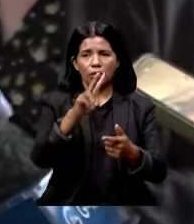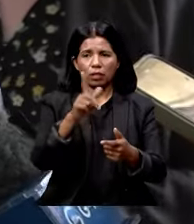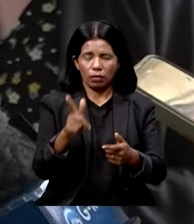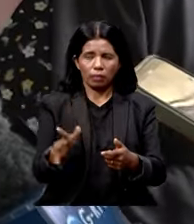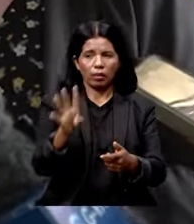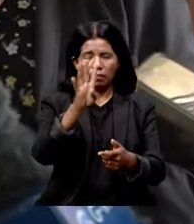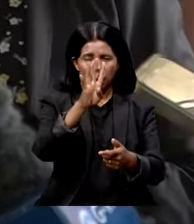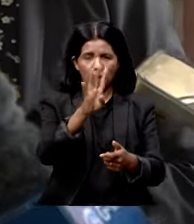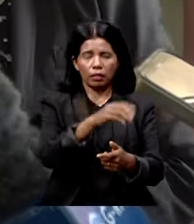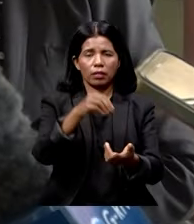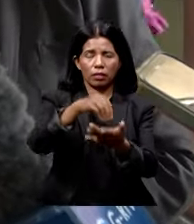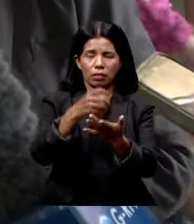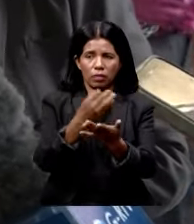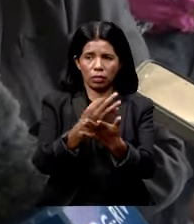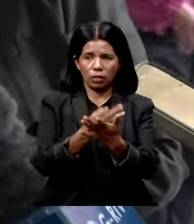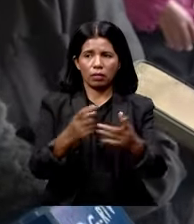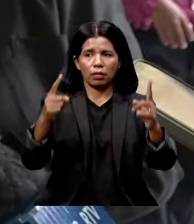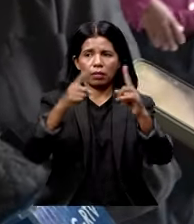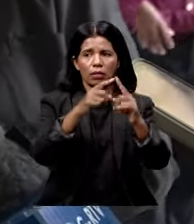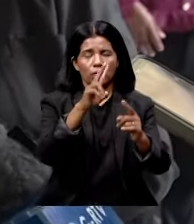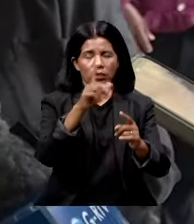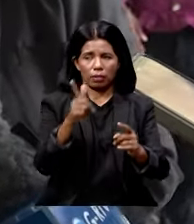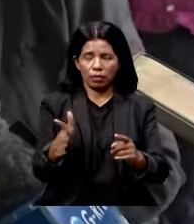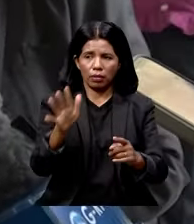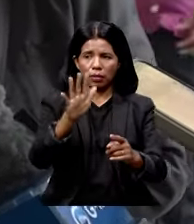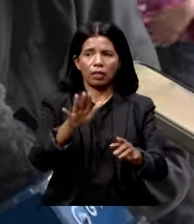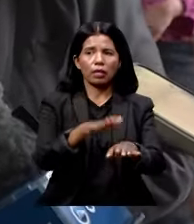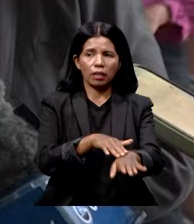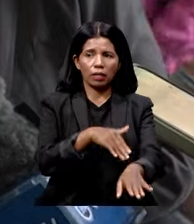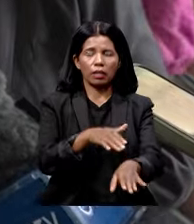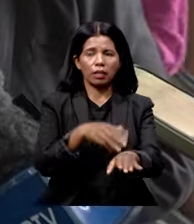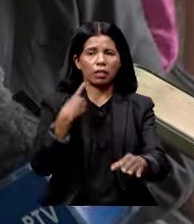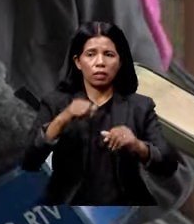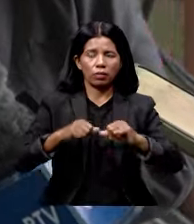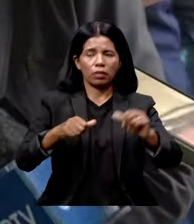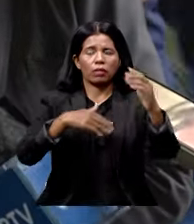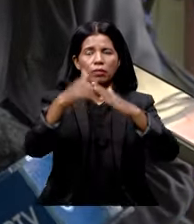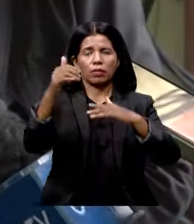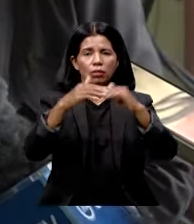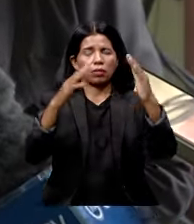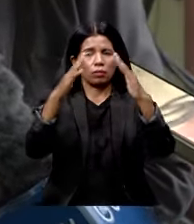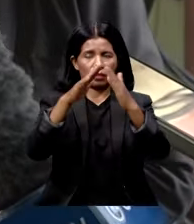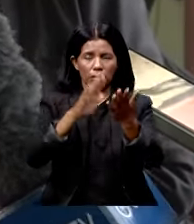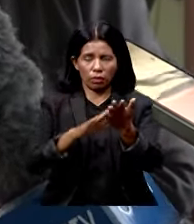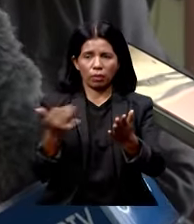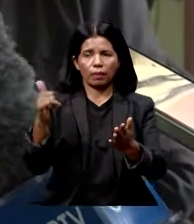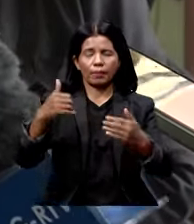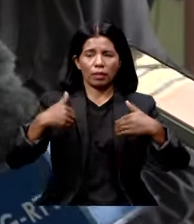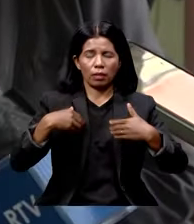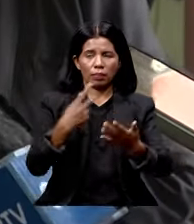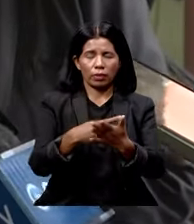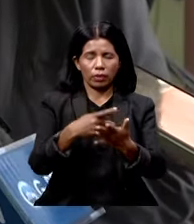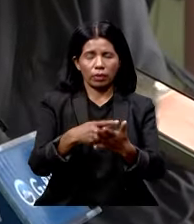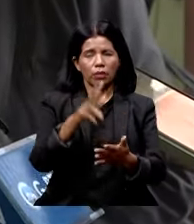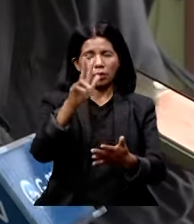2024, não temos prevê o orçamento, mas vai 2025. Mas bem, continua a infraestrutura escolar. Só ia projeto todo, mas se dá o